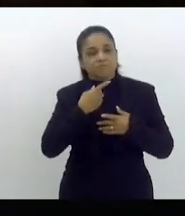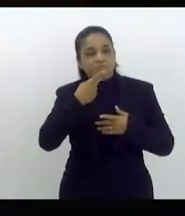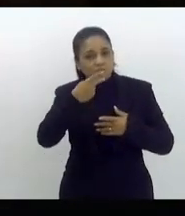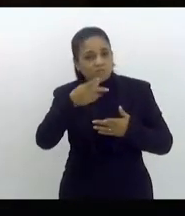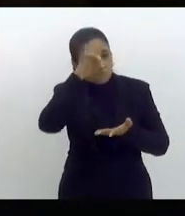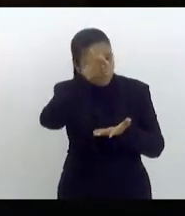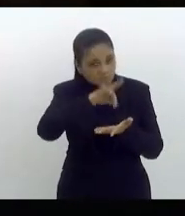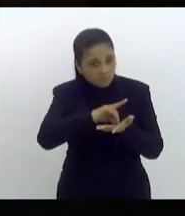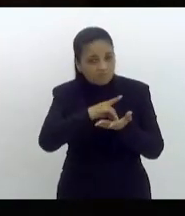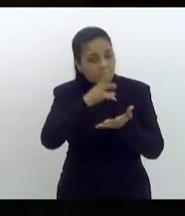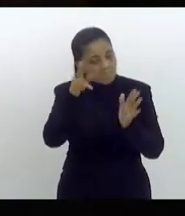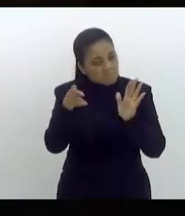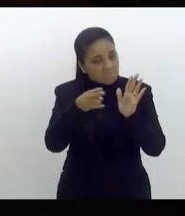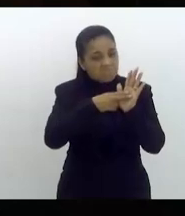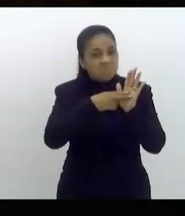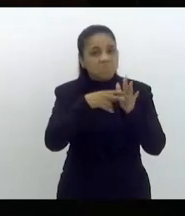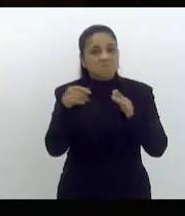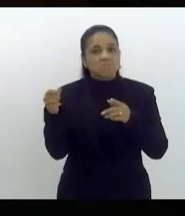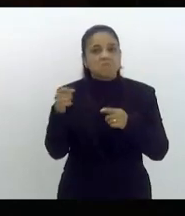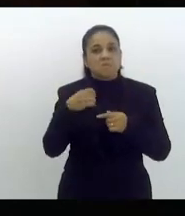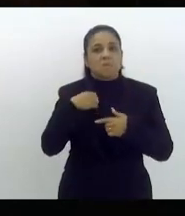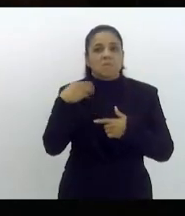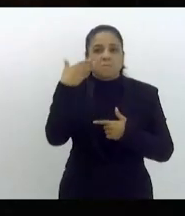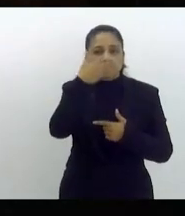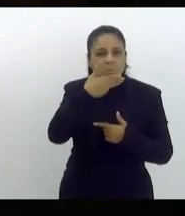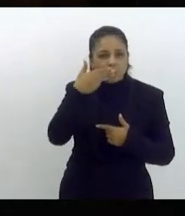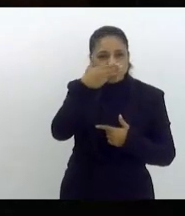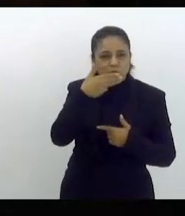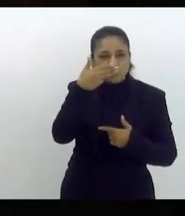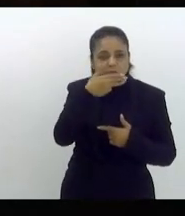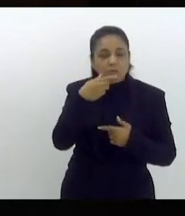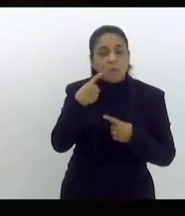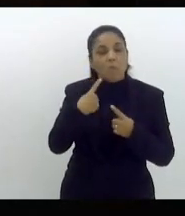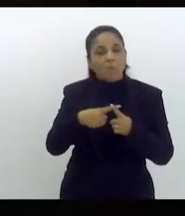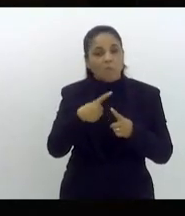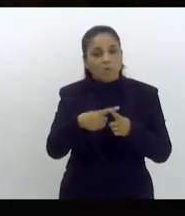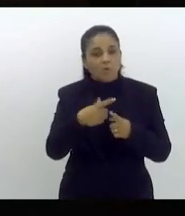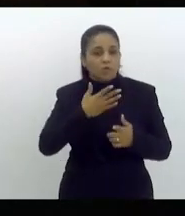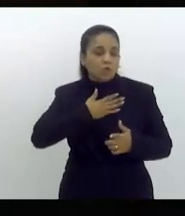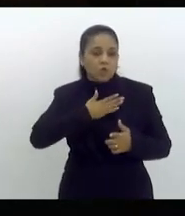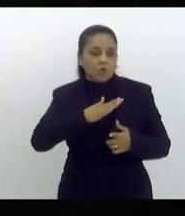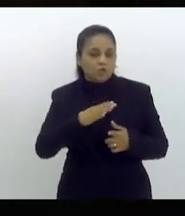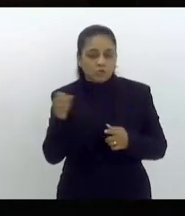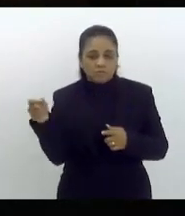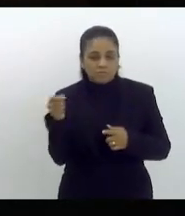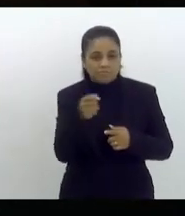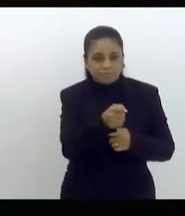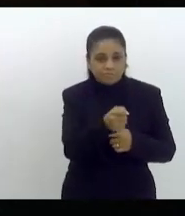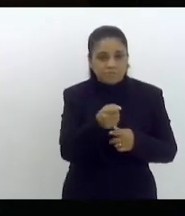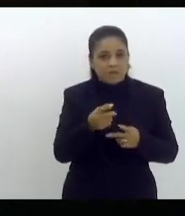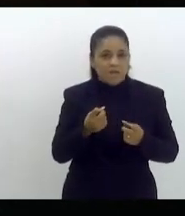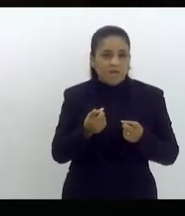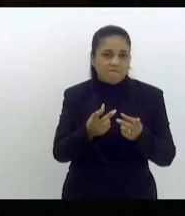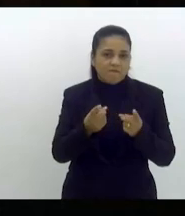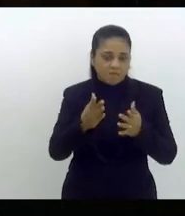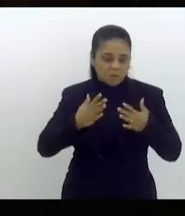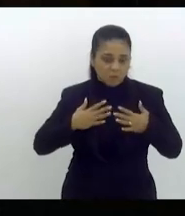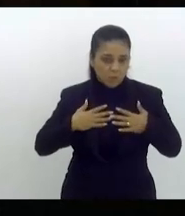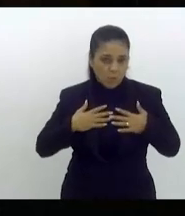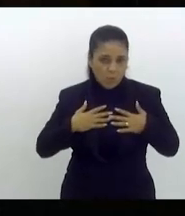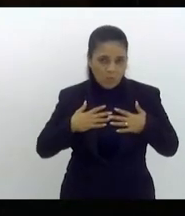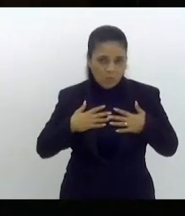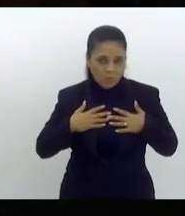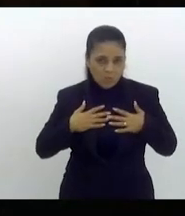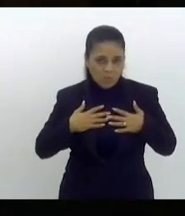travestis estão em situação de prostituição compulsória porque declaro que não gostariam de ingressar no mercado da venda dos seus corpos